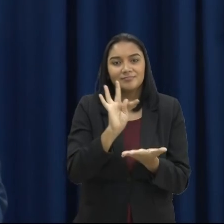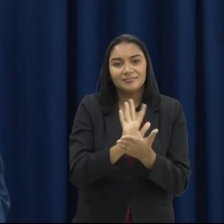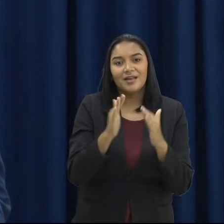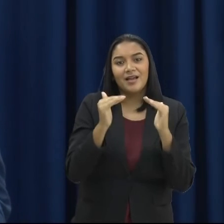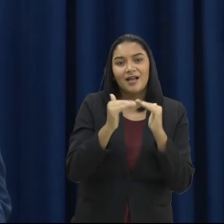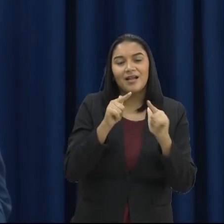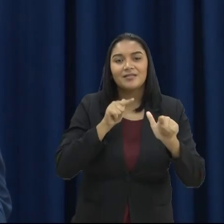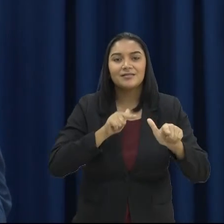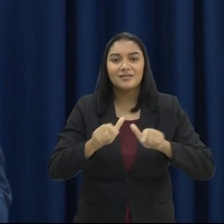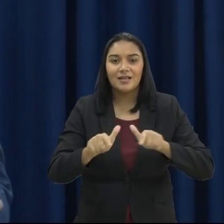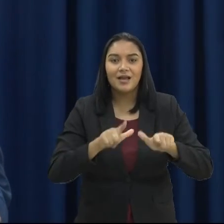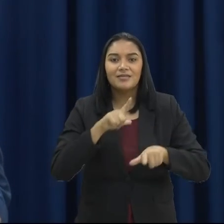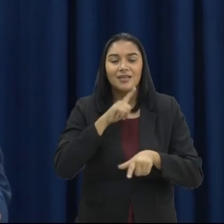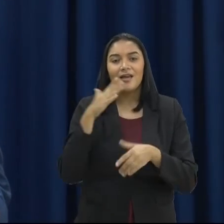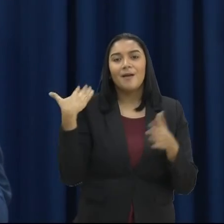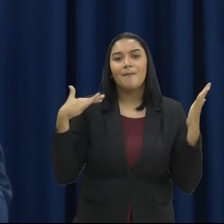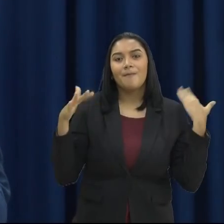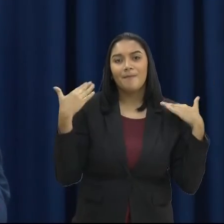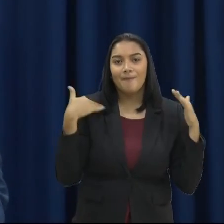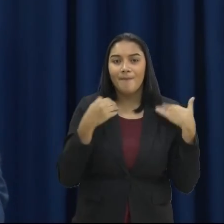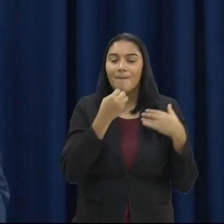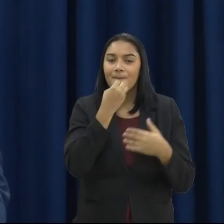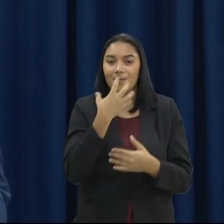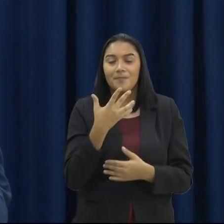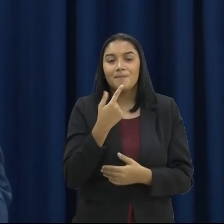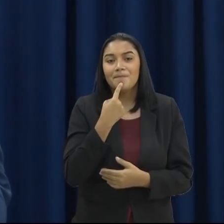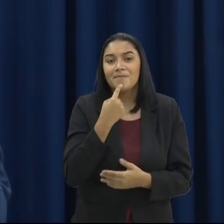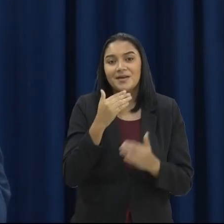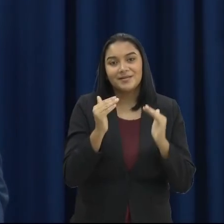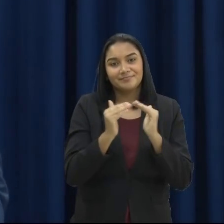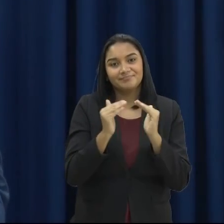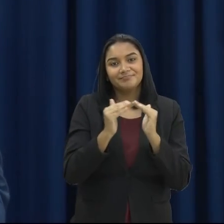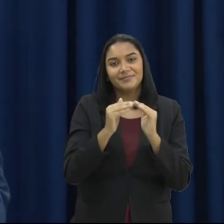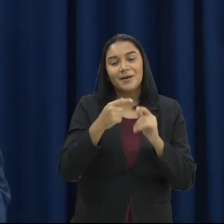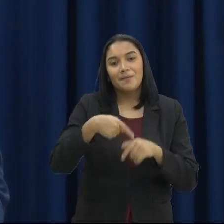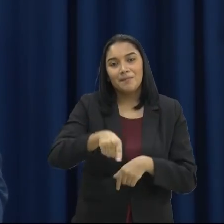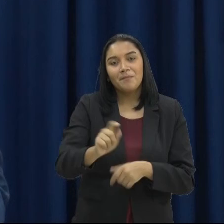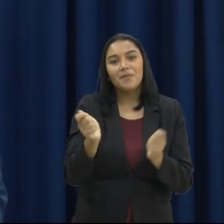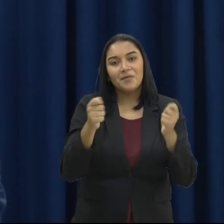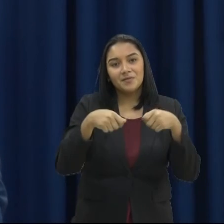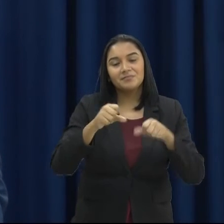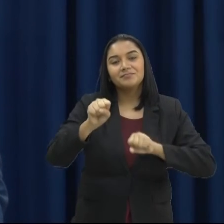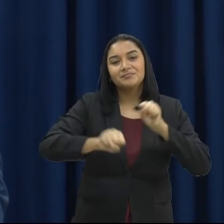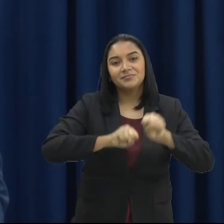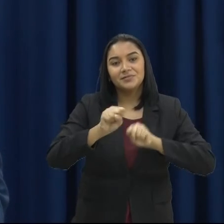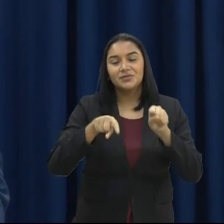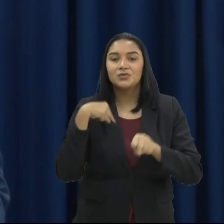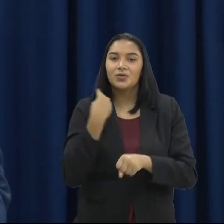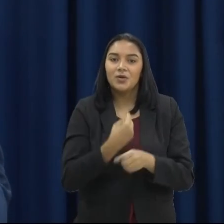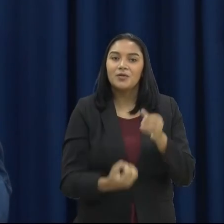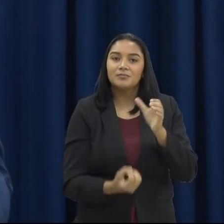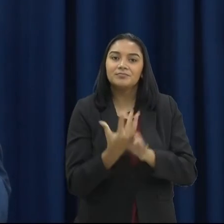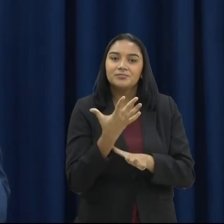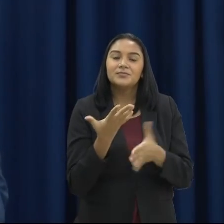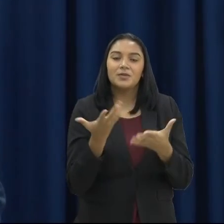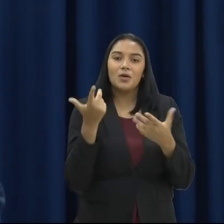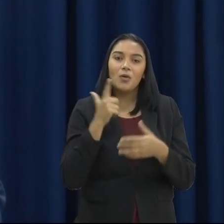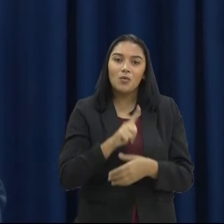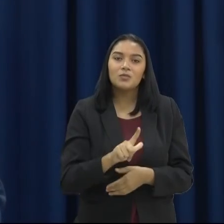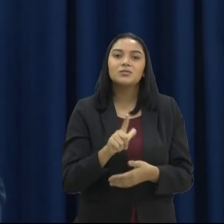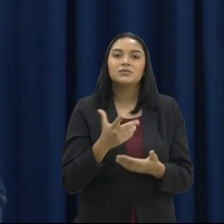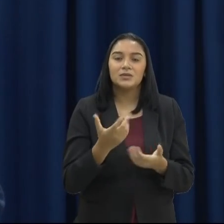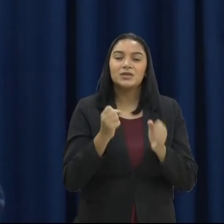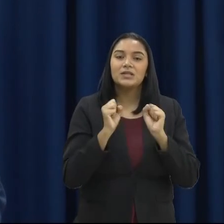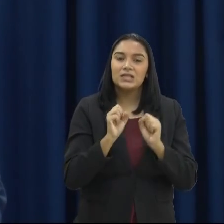morasse, trabalhasse e tivesse o lazer perto de sua casa para poder ir de bicicleta. A gente vai criar as condições para isso e pode